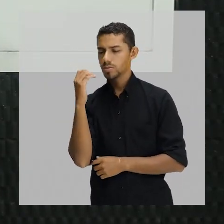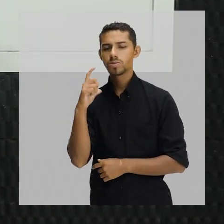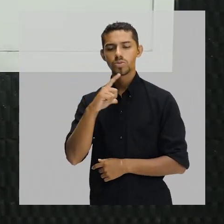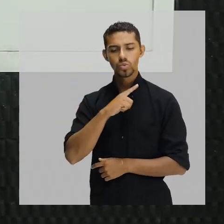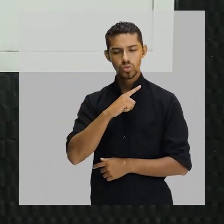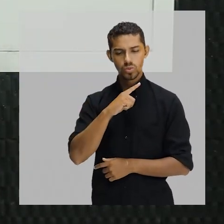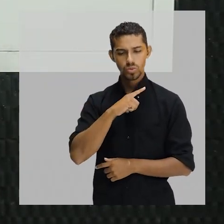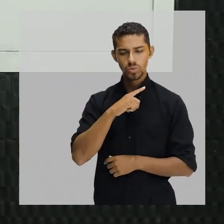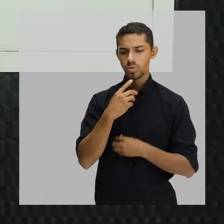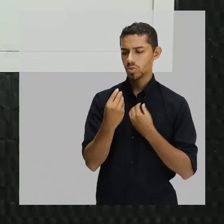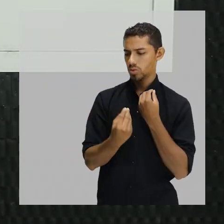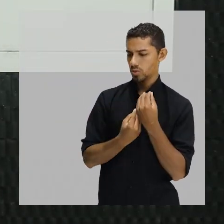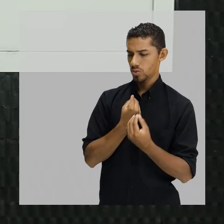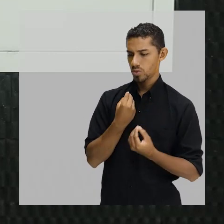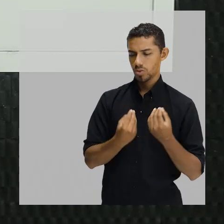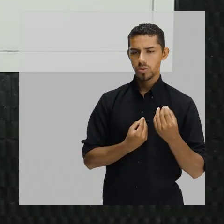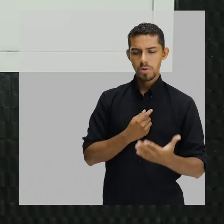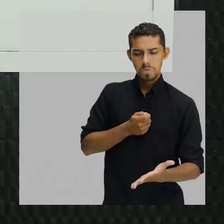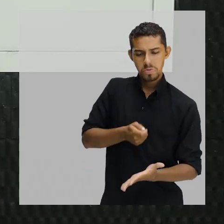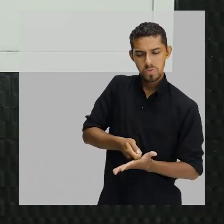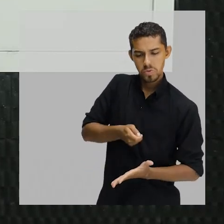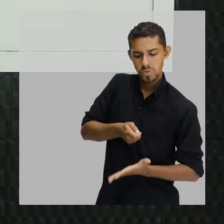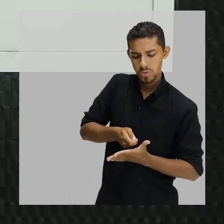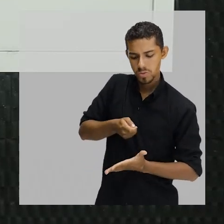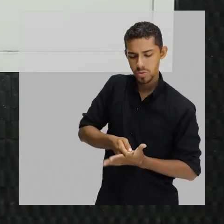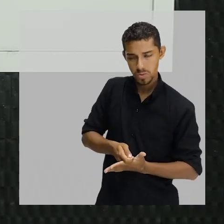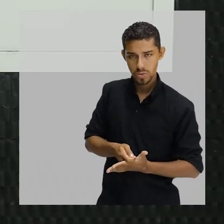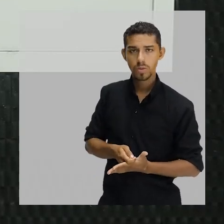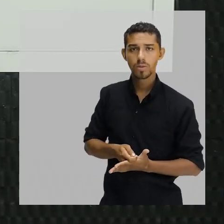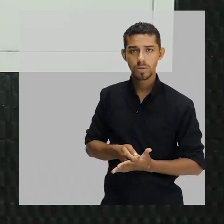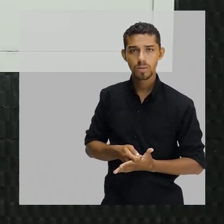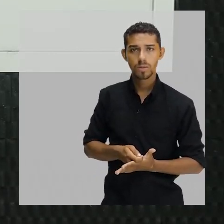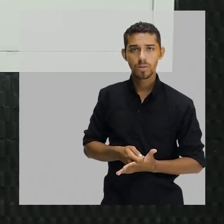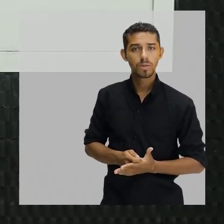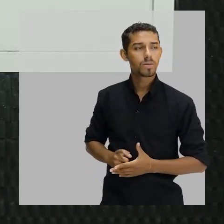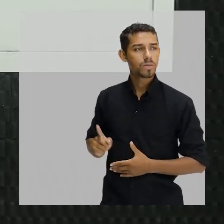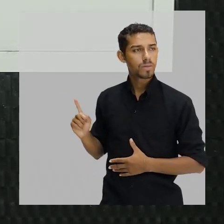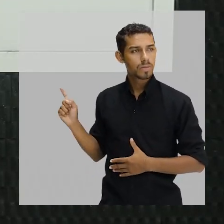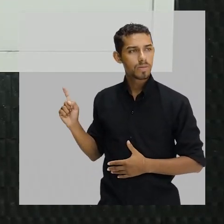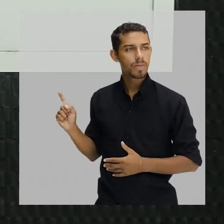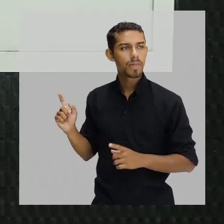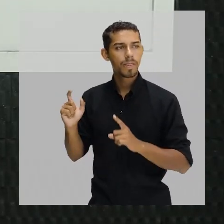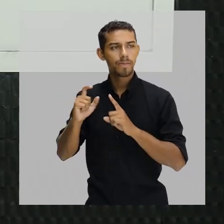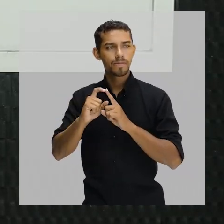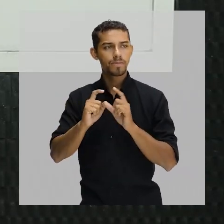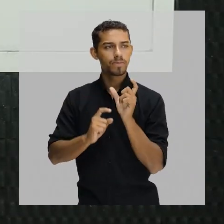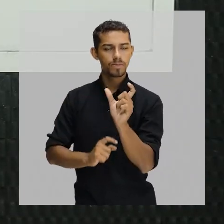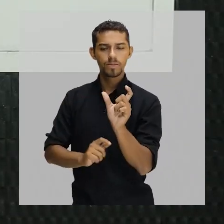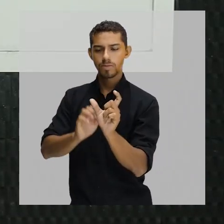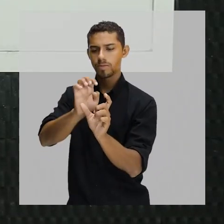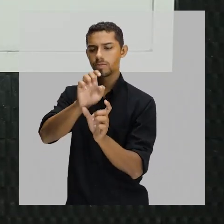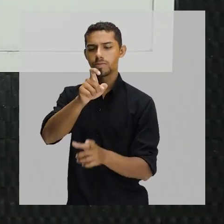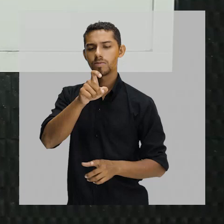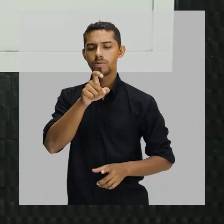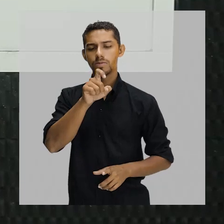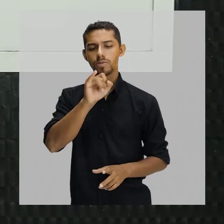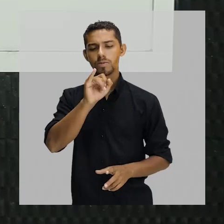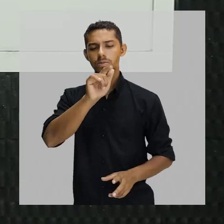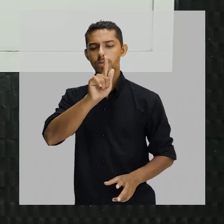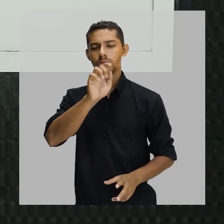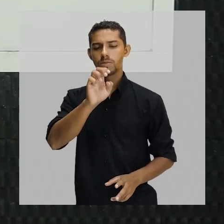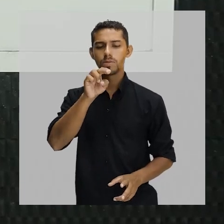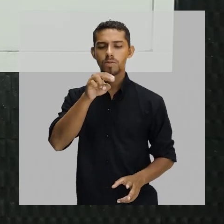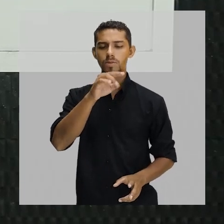tem como exigência, olha só, coloquei a palavra bem aqui, de um método.